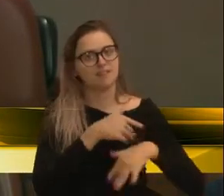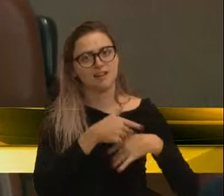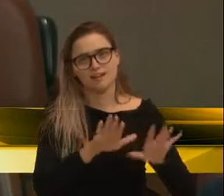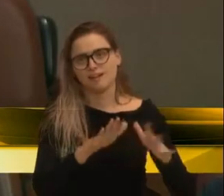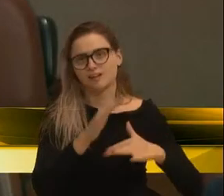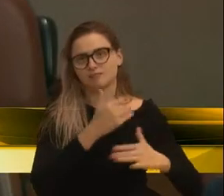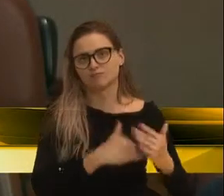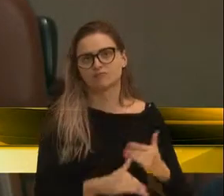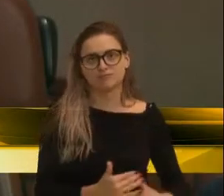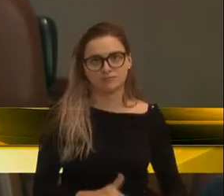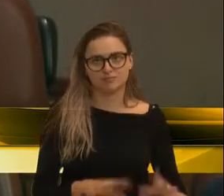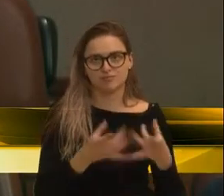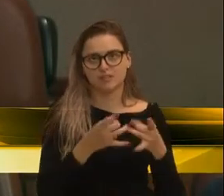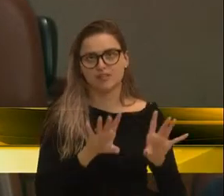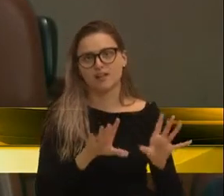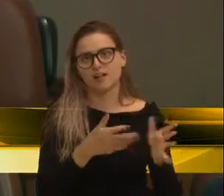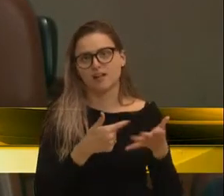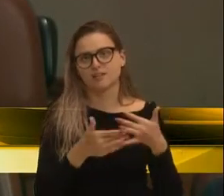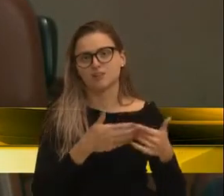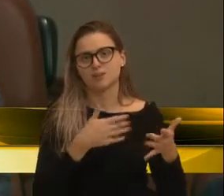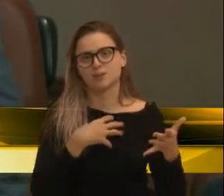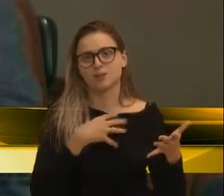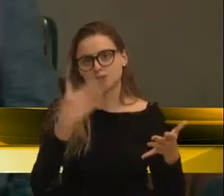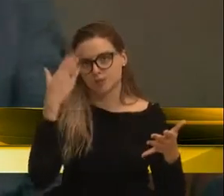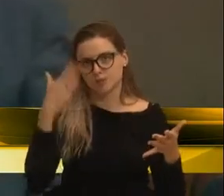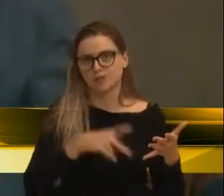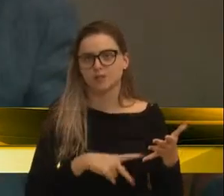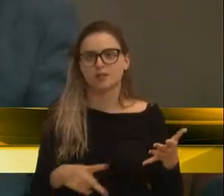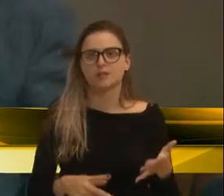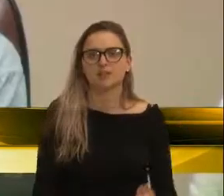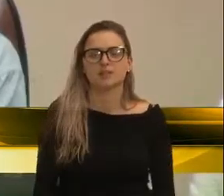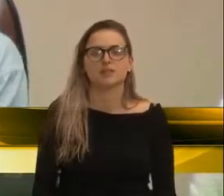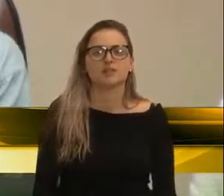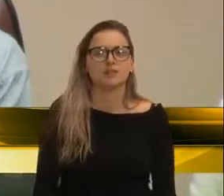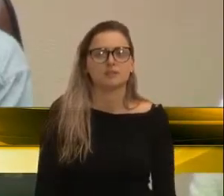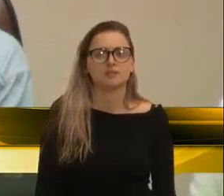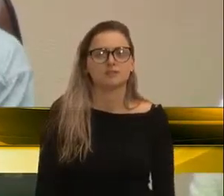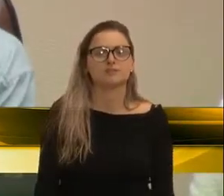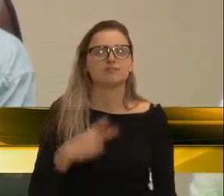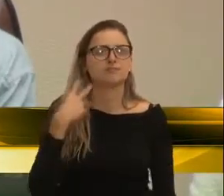desmontada e largada às traças. Obrigado, presidente. Vereadora Gladys.